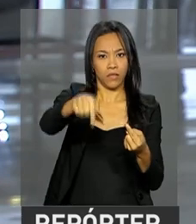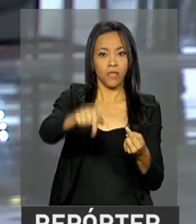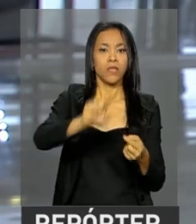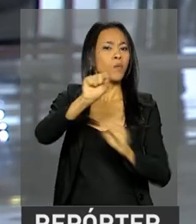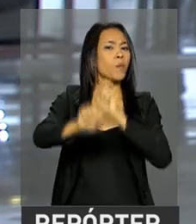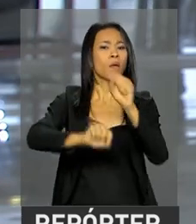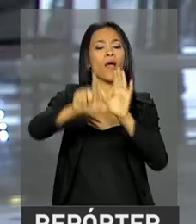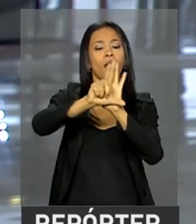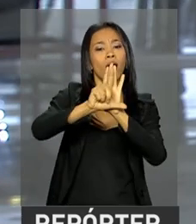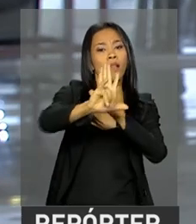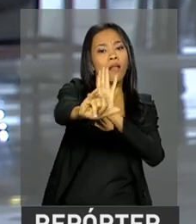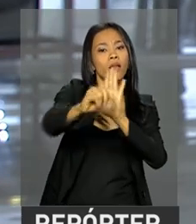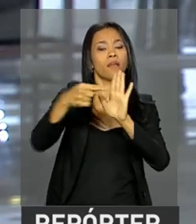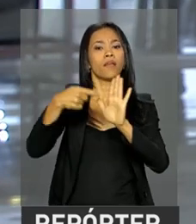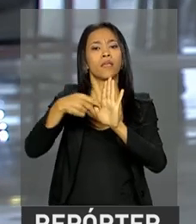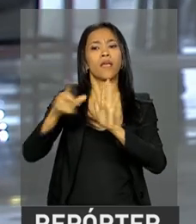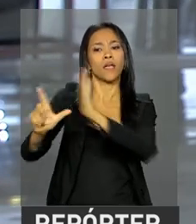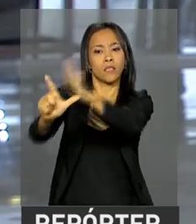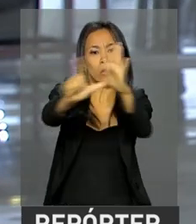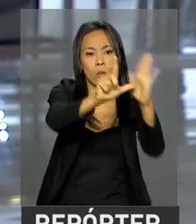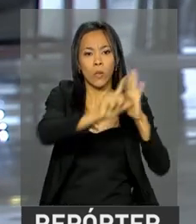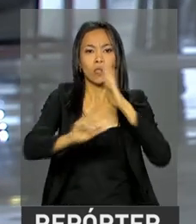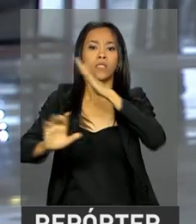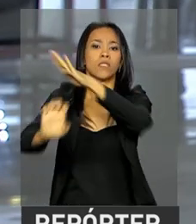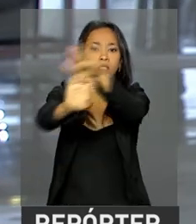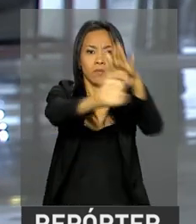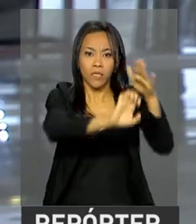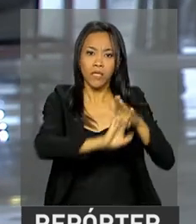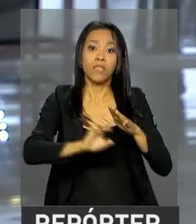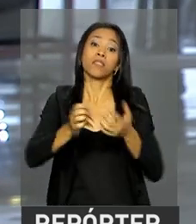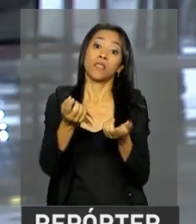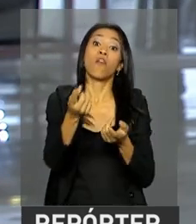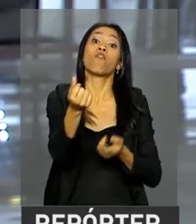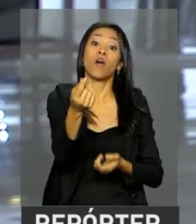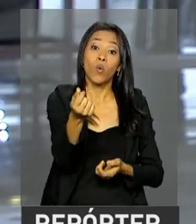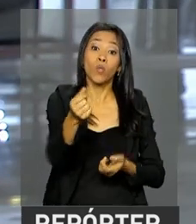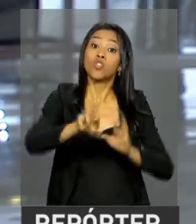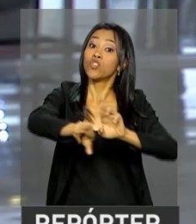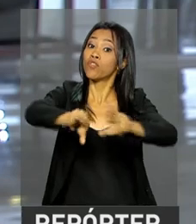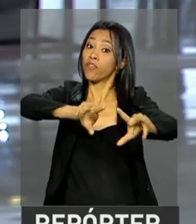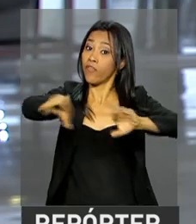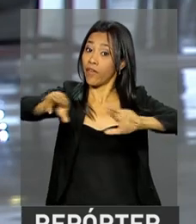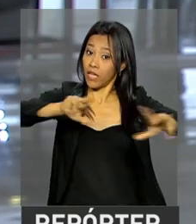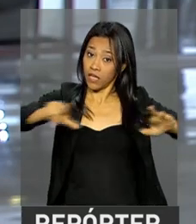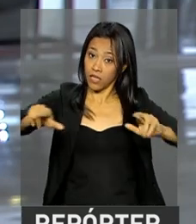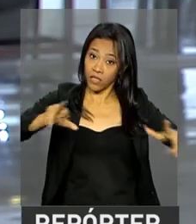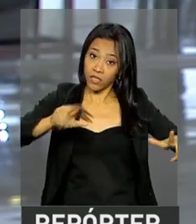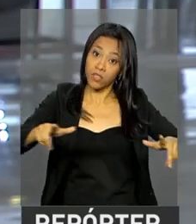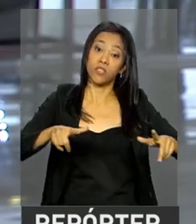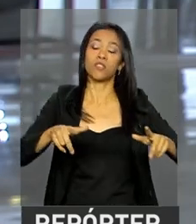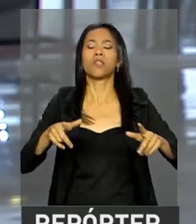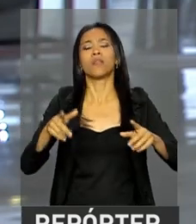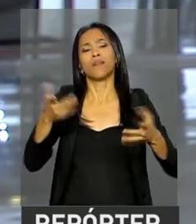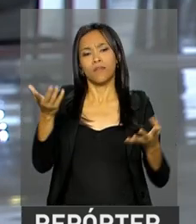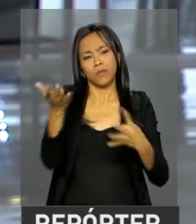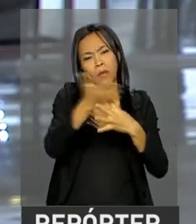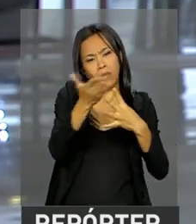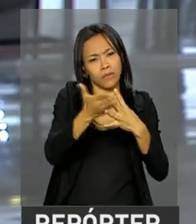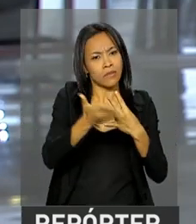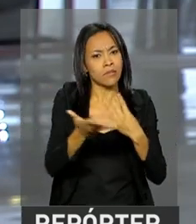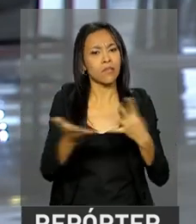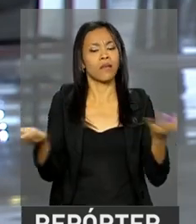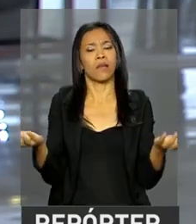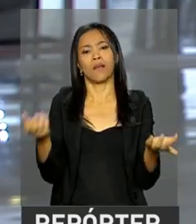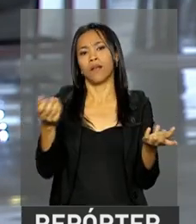autoriza que Comerciantes ofereçam preços diferenciados aos clientes em função do prazo ou do meio de